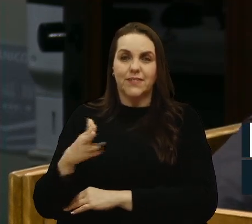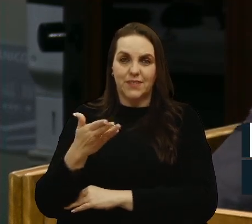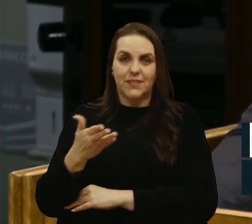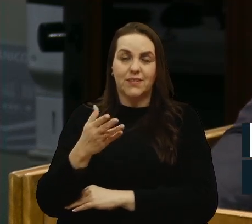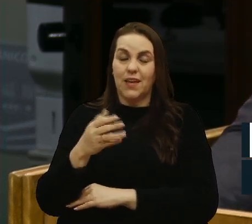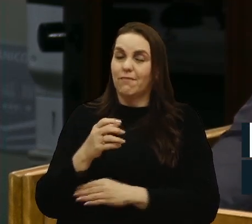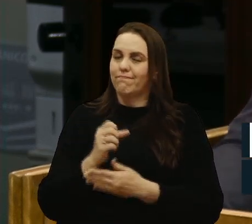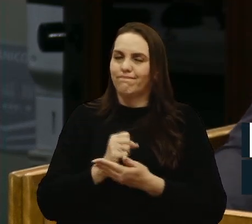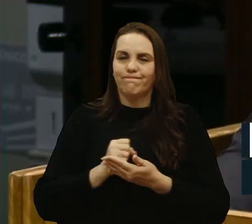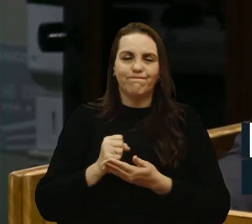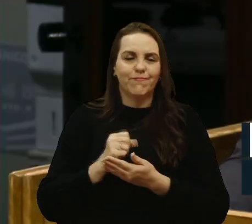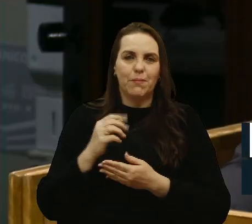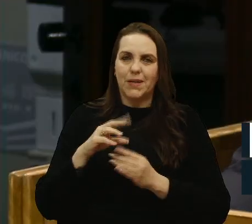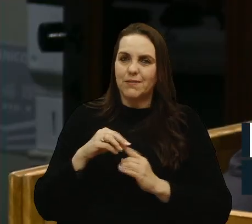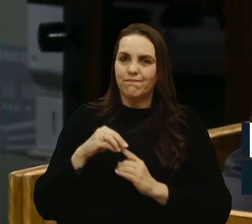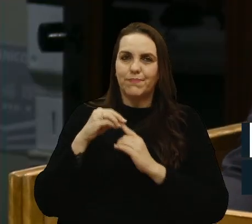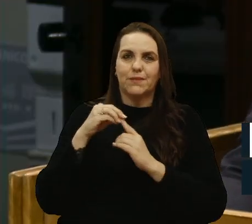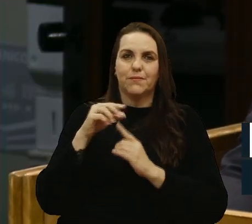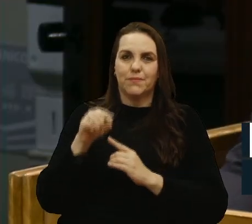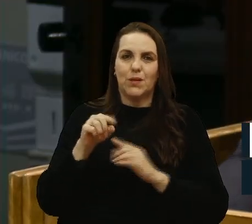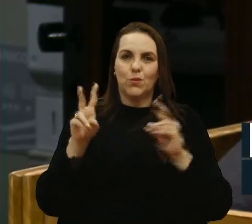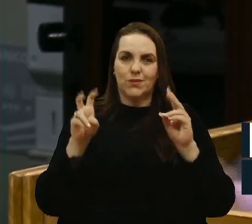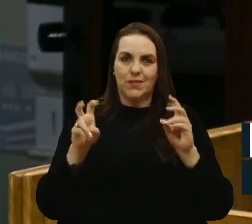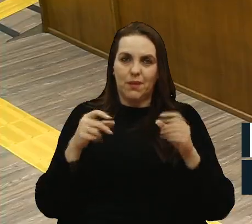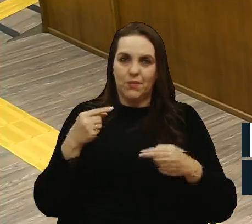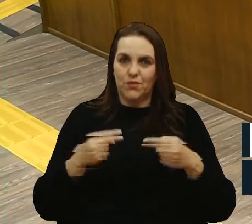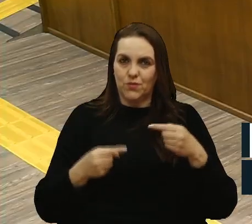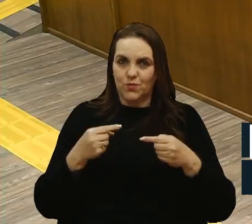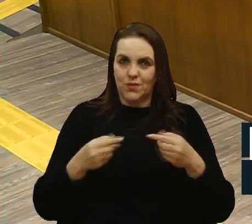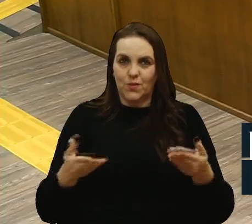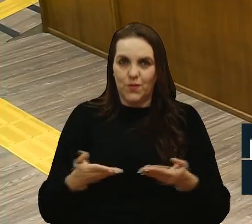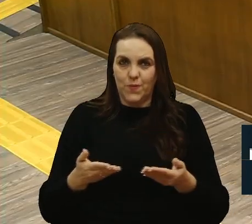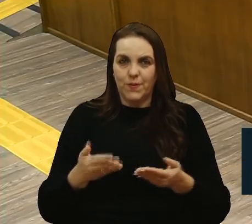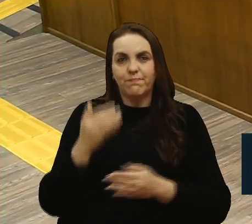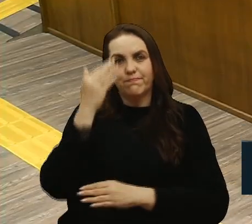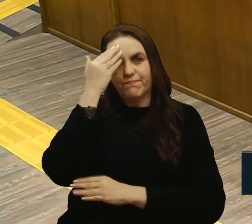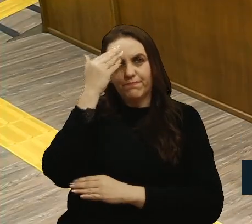fundamental no tema que nós estamos discutindo. Muito obrigado. Obrigado, vereador.